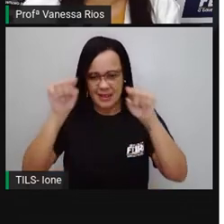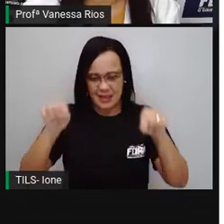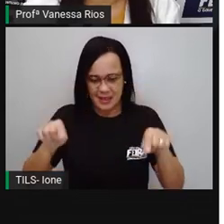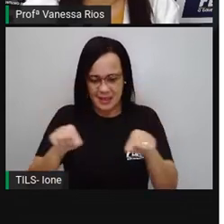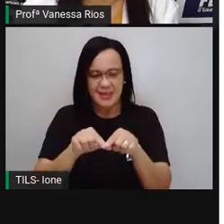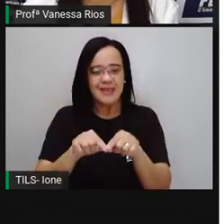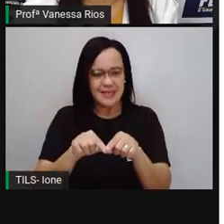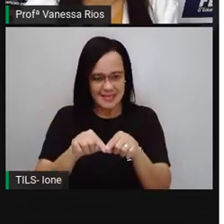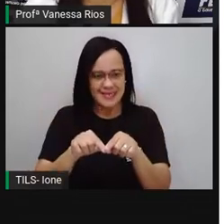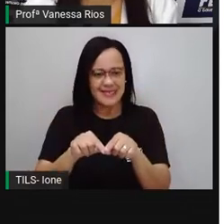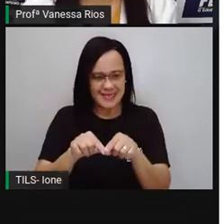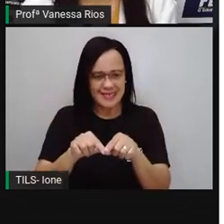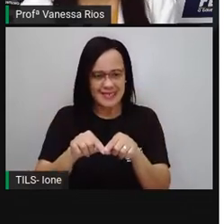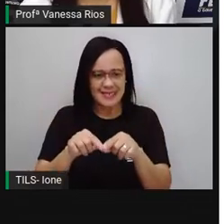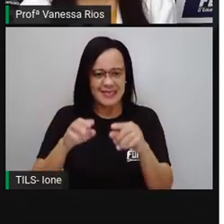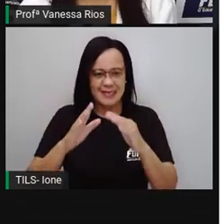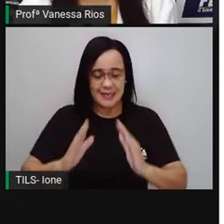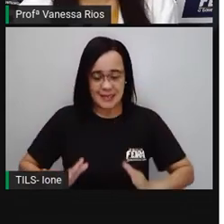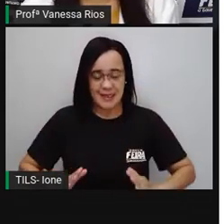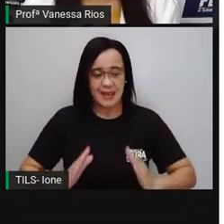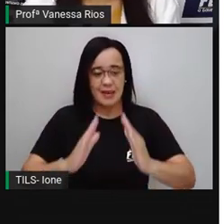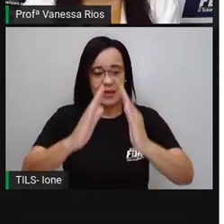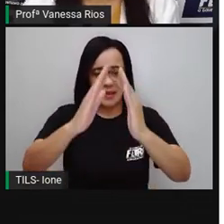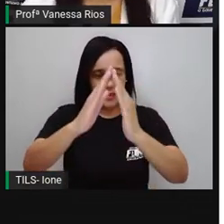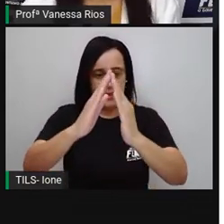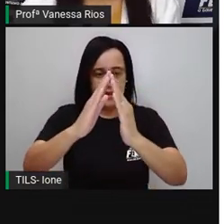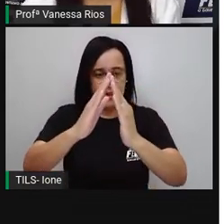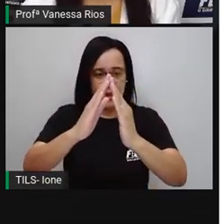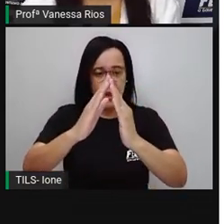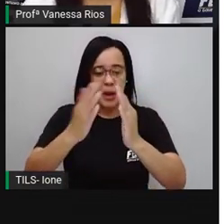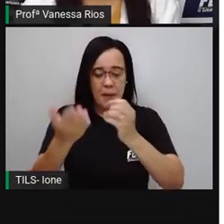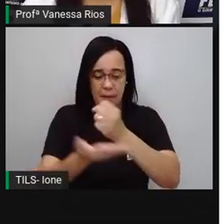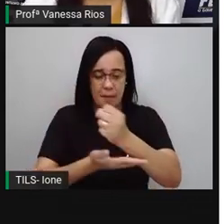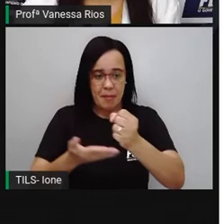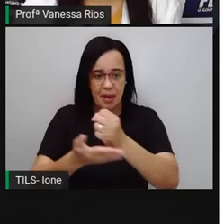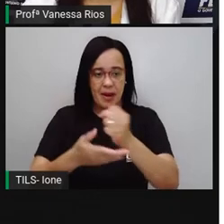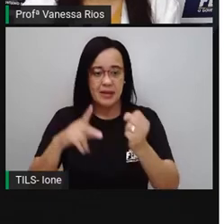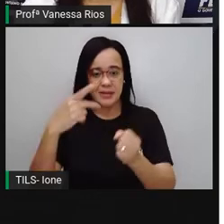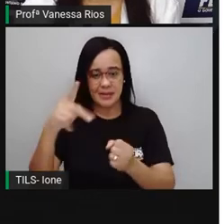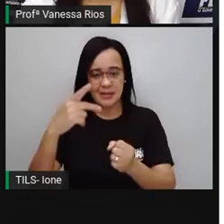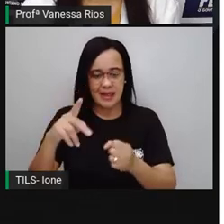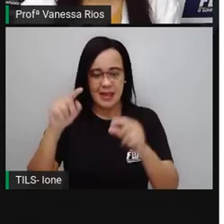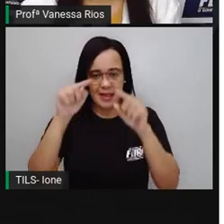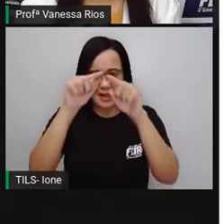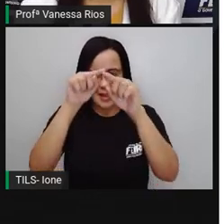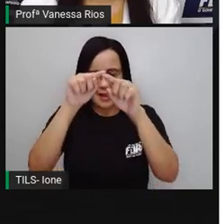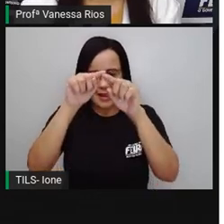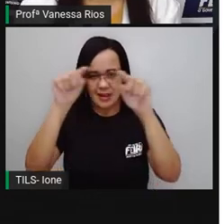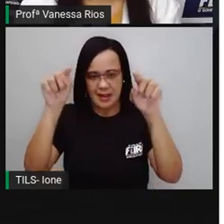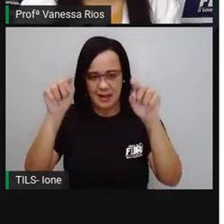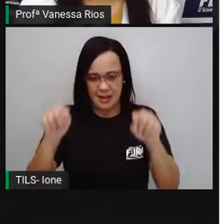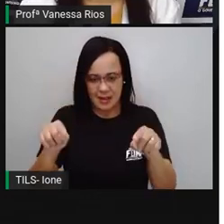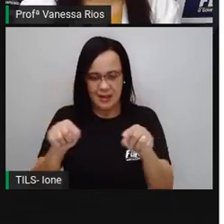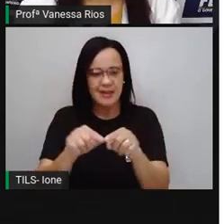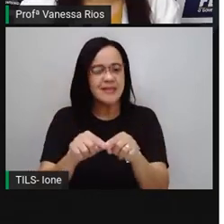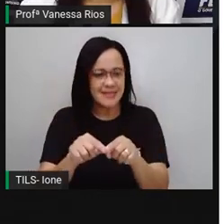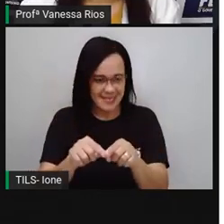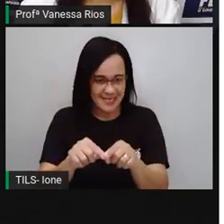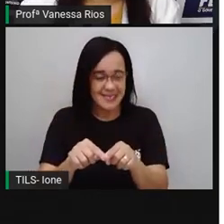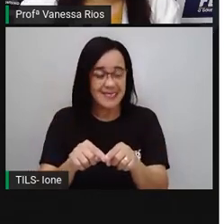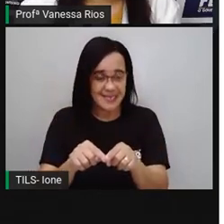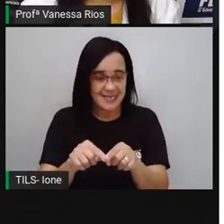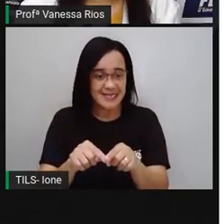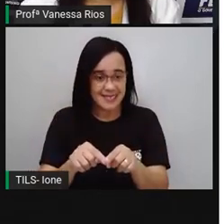pirâmide pode ter também a base triangular. Na base de pirâmide quadrada, a gente consegue identificar